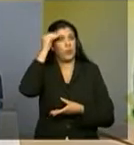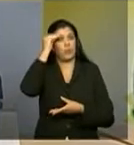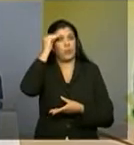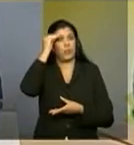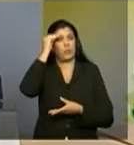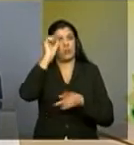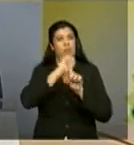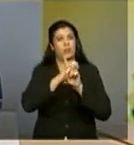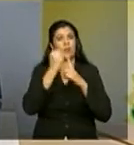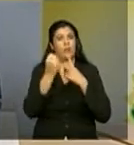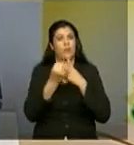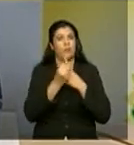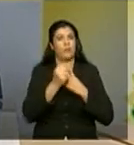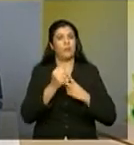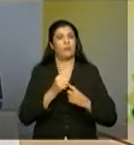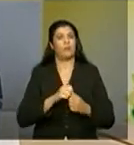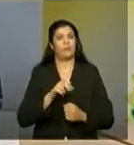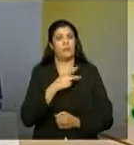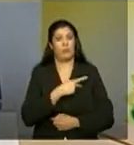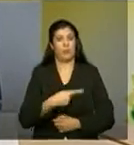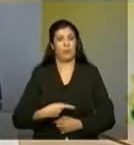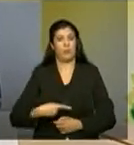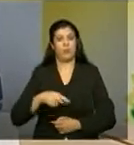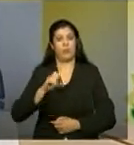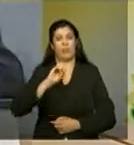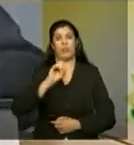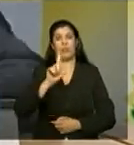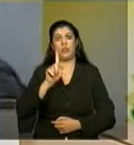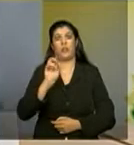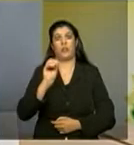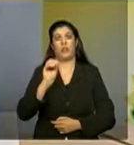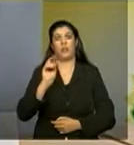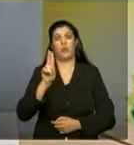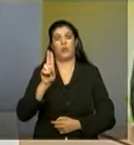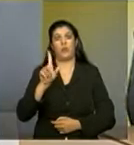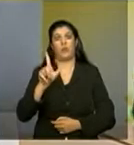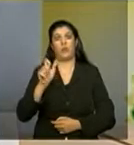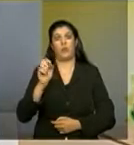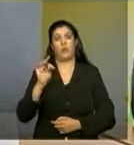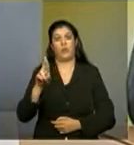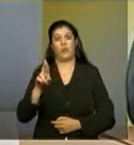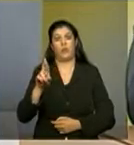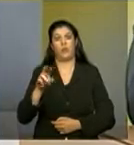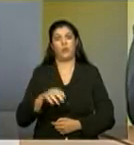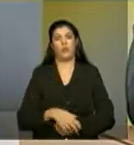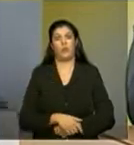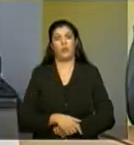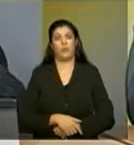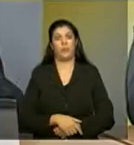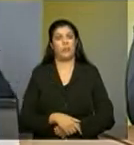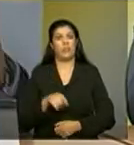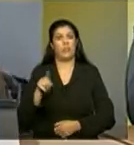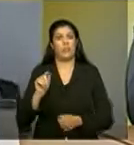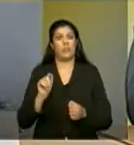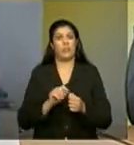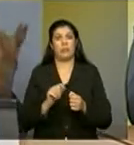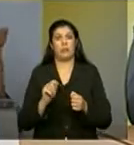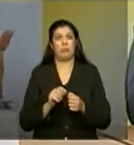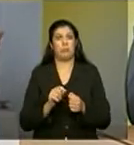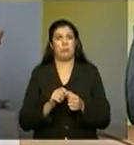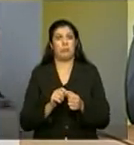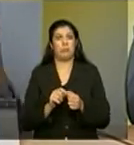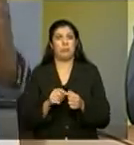do presidente lula é não fazia por um temperamento